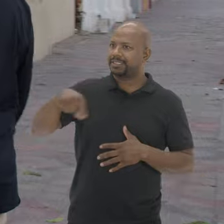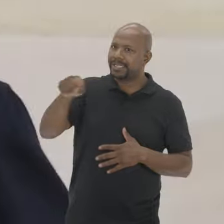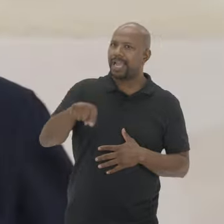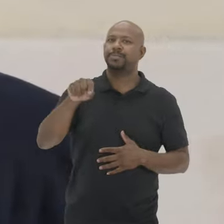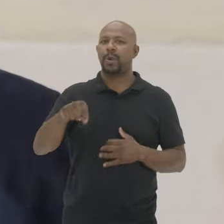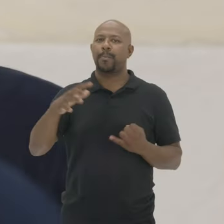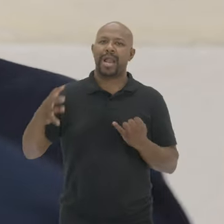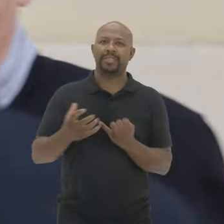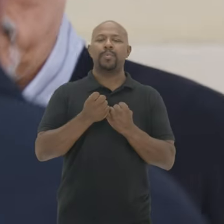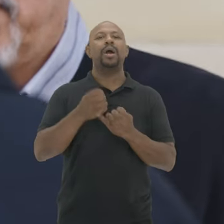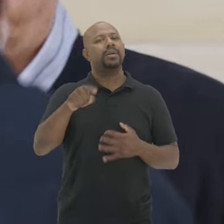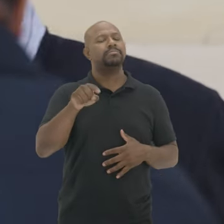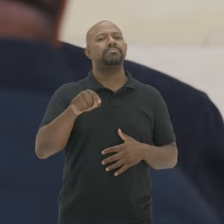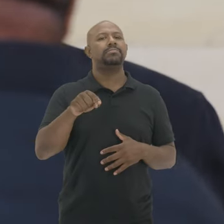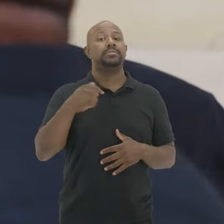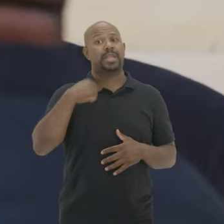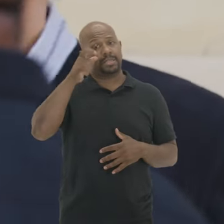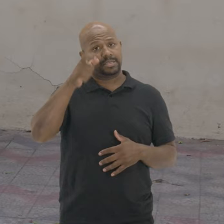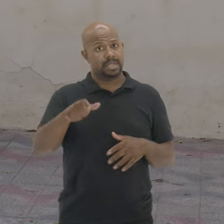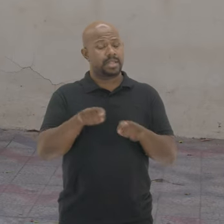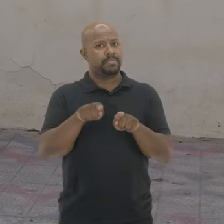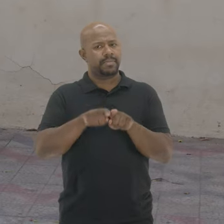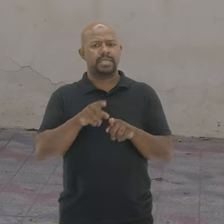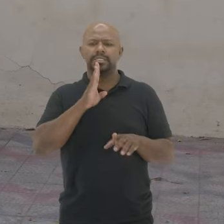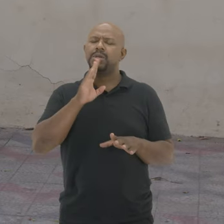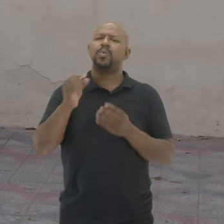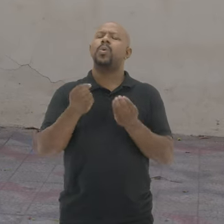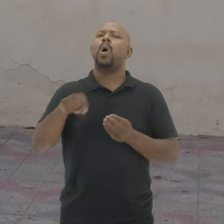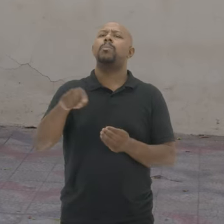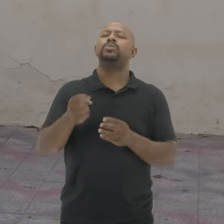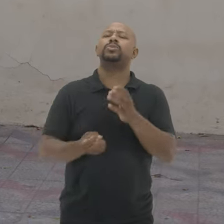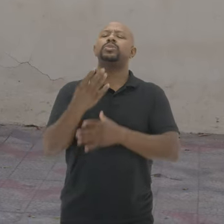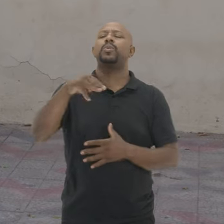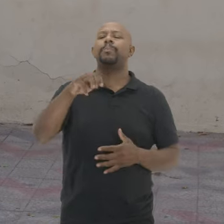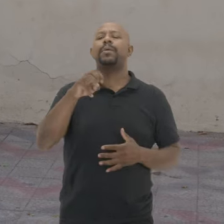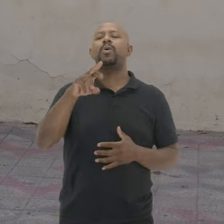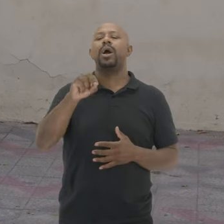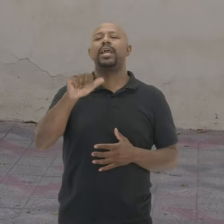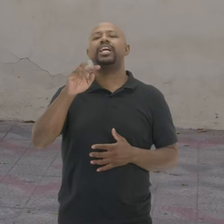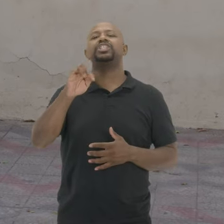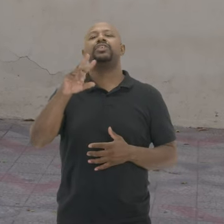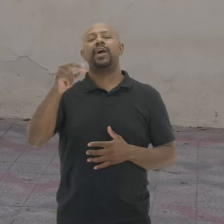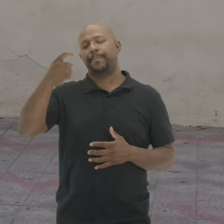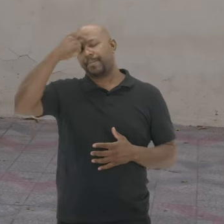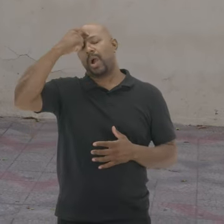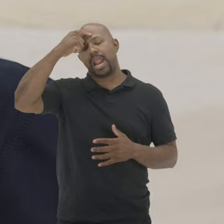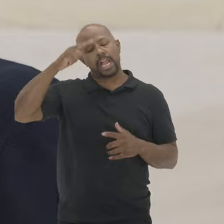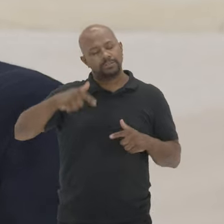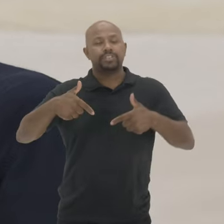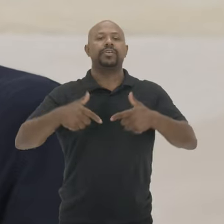interessados Pelo patrimônio A gente está interessado também Em saber em qual contexto Surgiu o Memória Ativa Orlando Fonseca